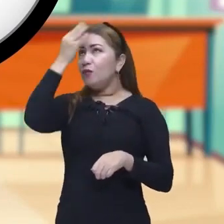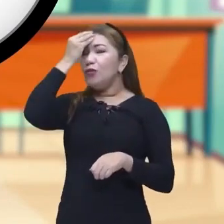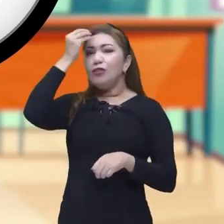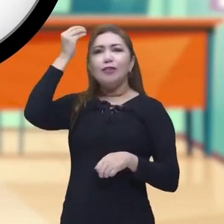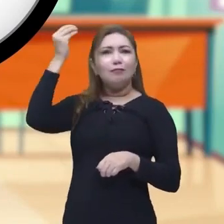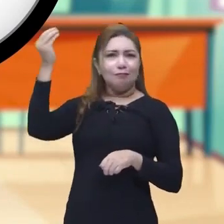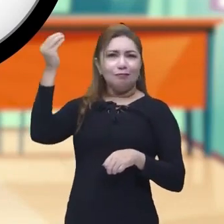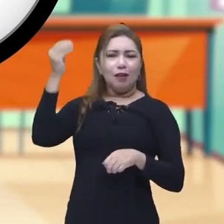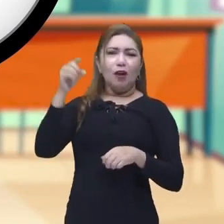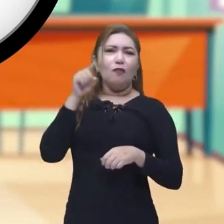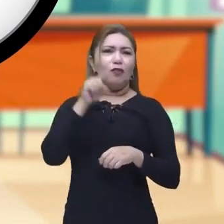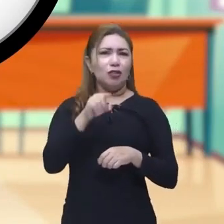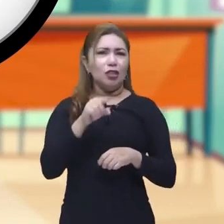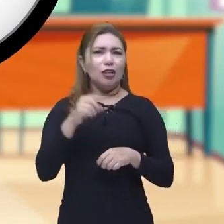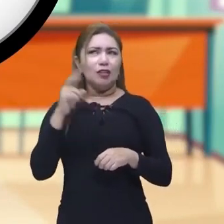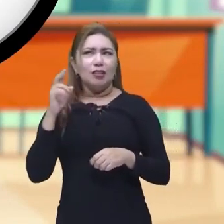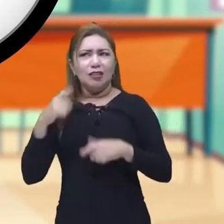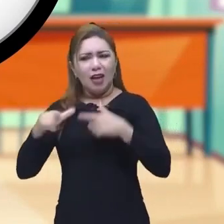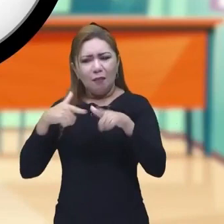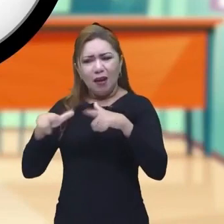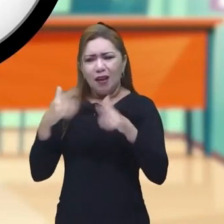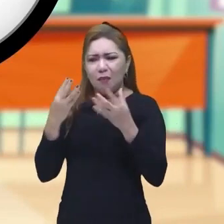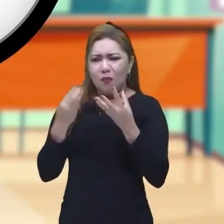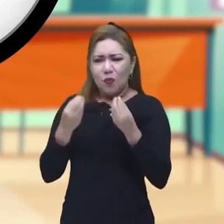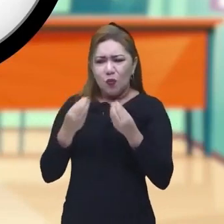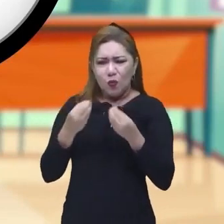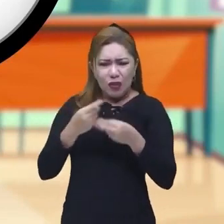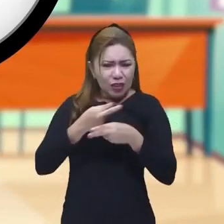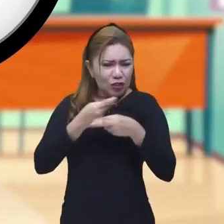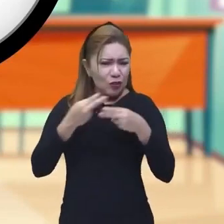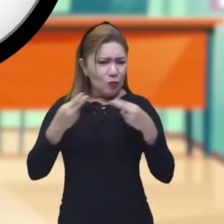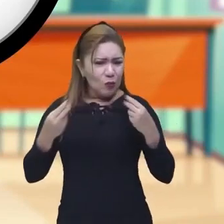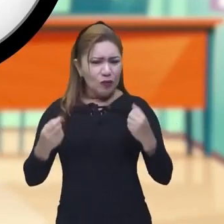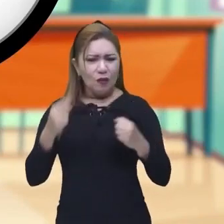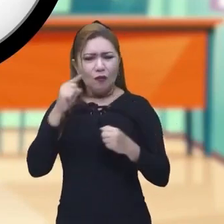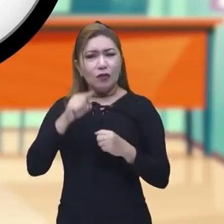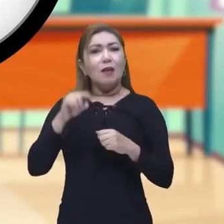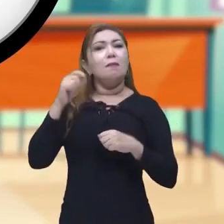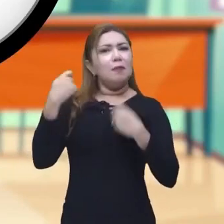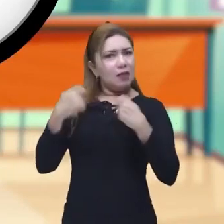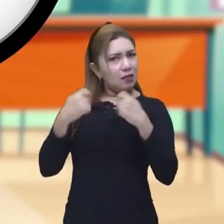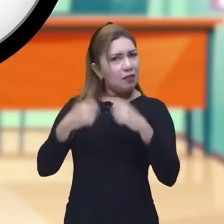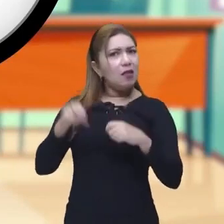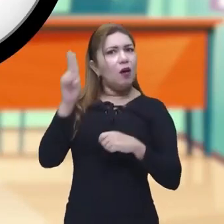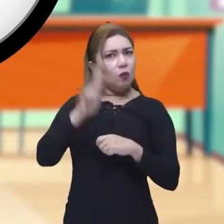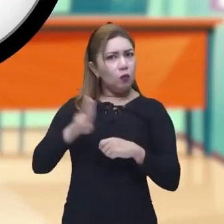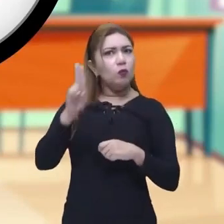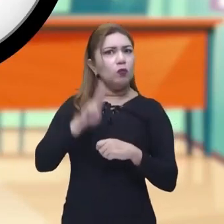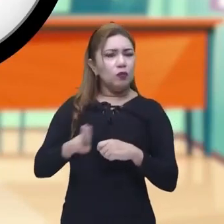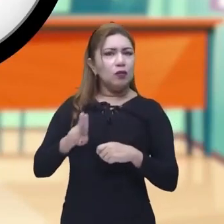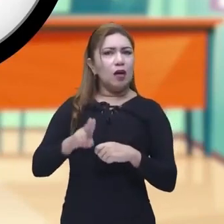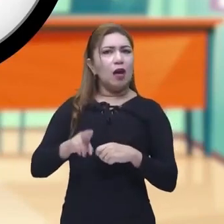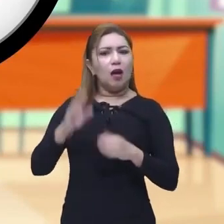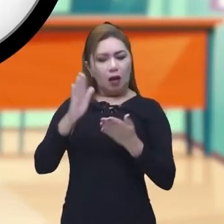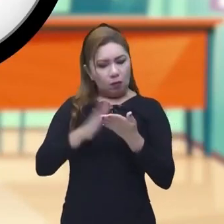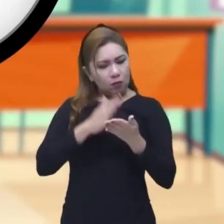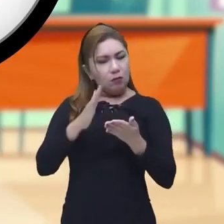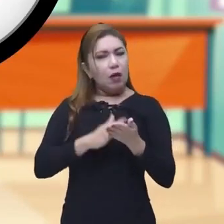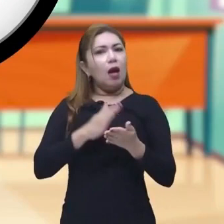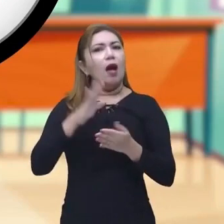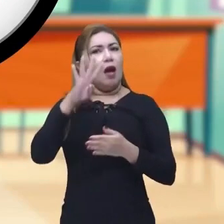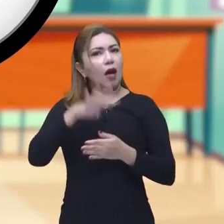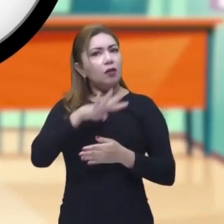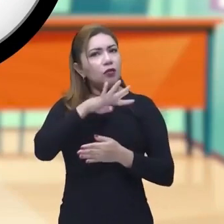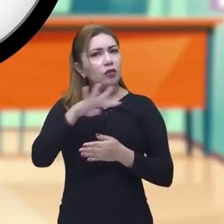você trabalha com muitos eventos, você utiliza a agenda. Professor, nós temos apenas agenda de papel? Não. Os celulares hoje em